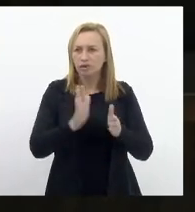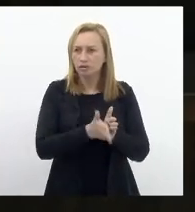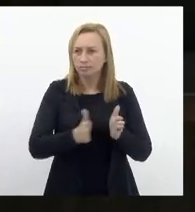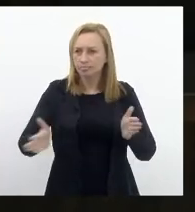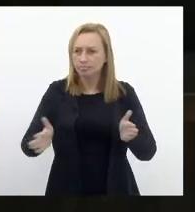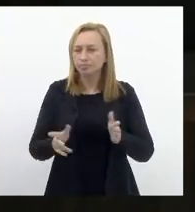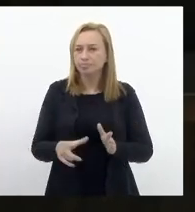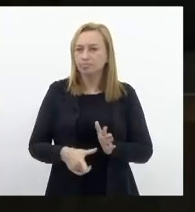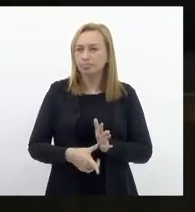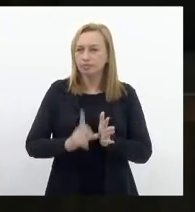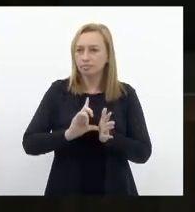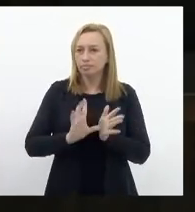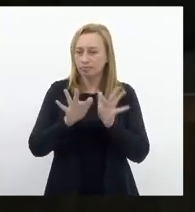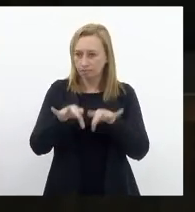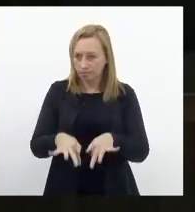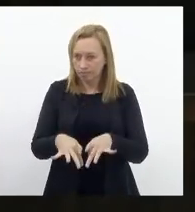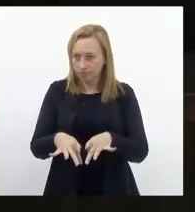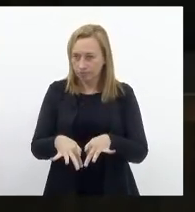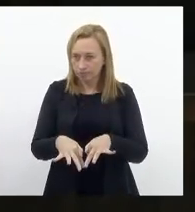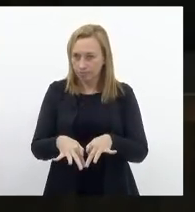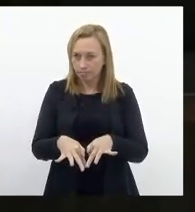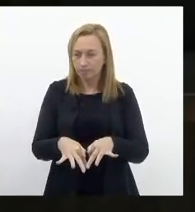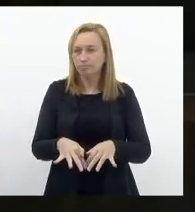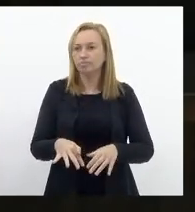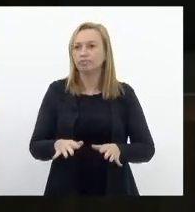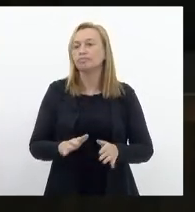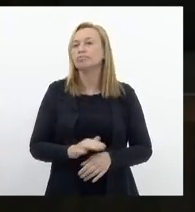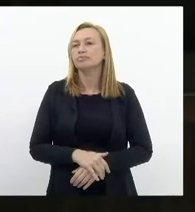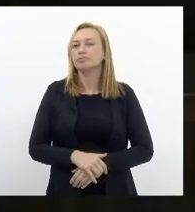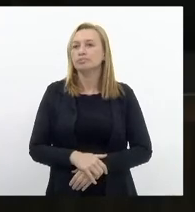Antes, porém, está encerrada a sessão.